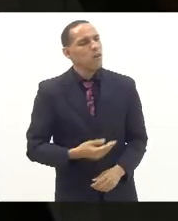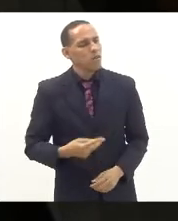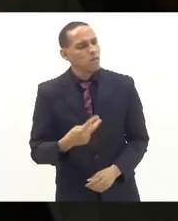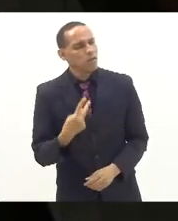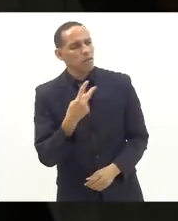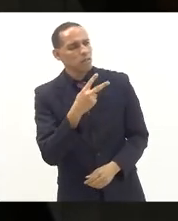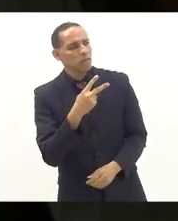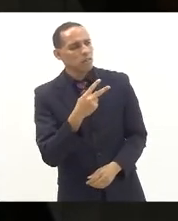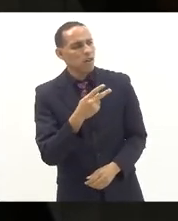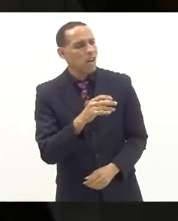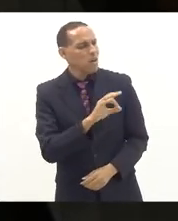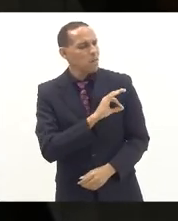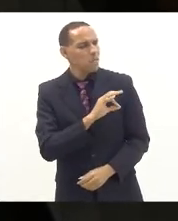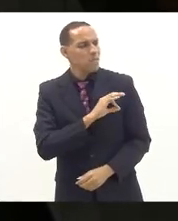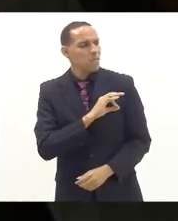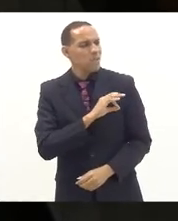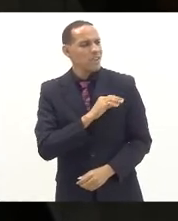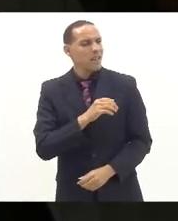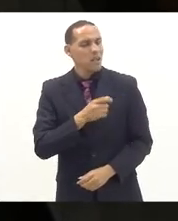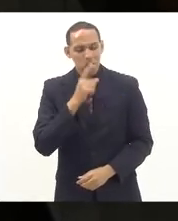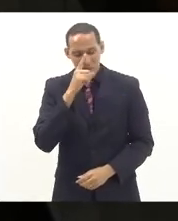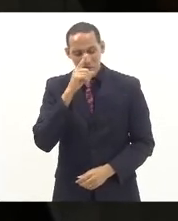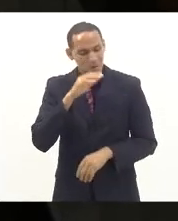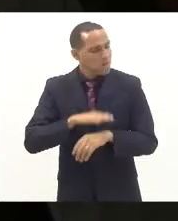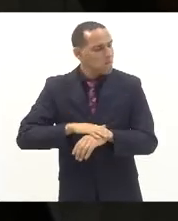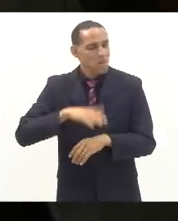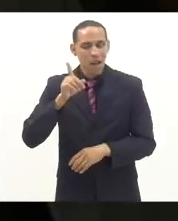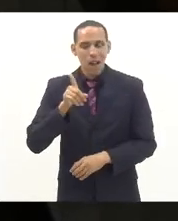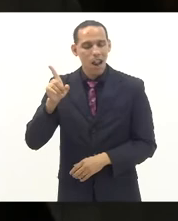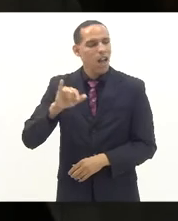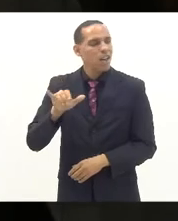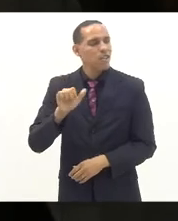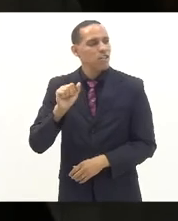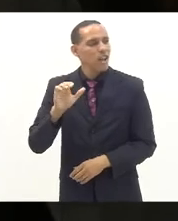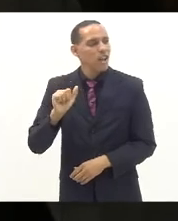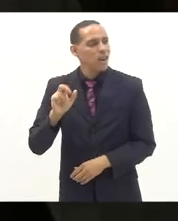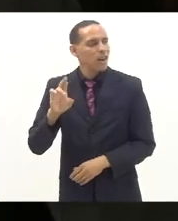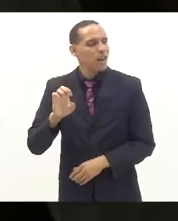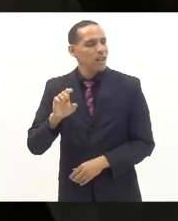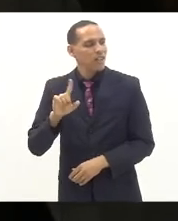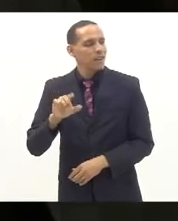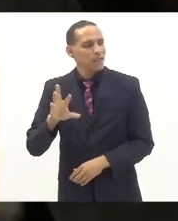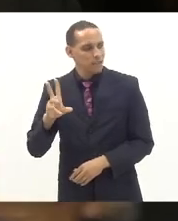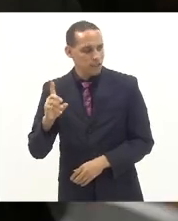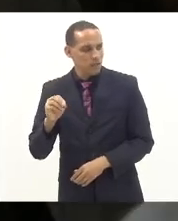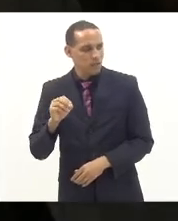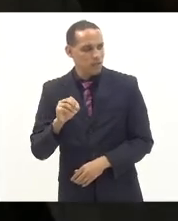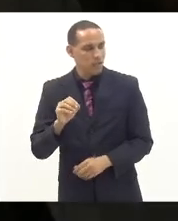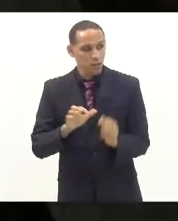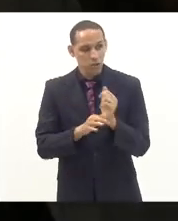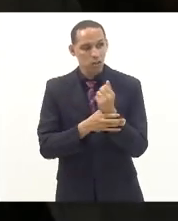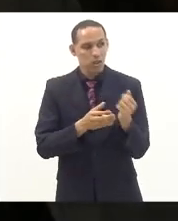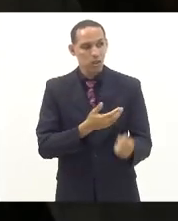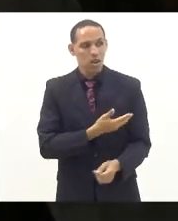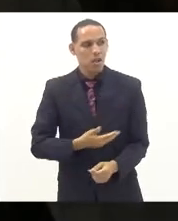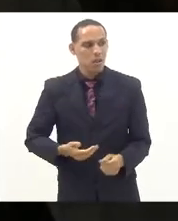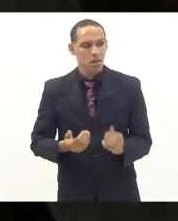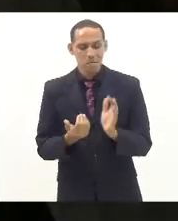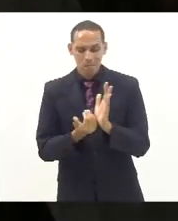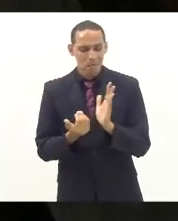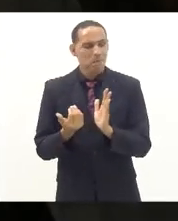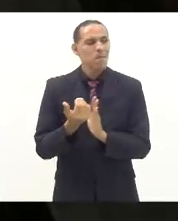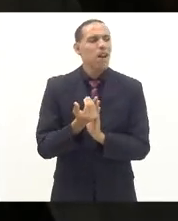foi marcado pela ação policial mais letal da história do jacarezinho EA Segurança Pública vem colecionando e os índios nesse Nesse quesito